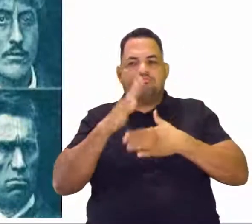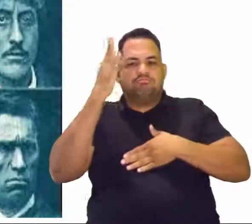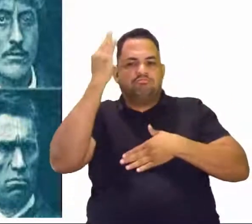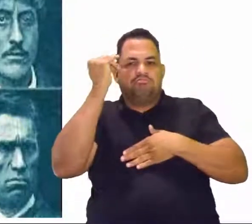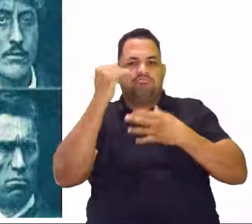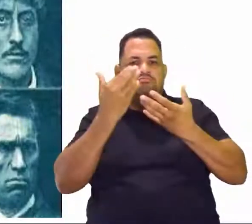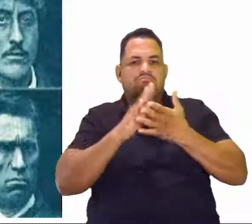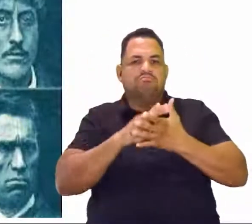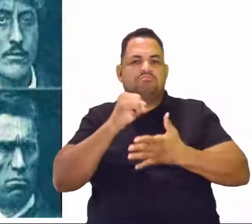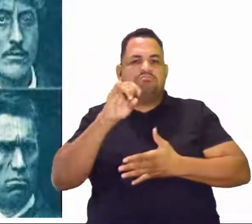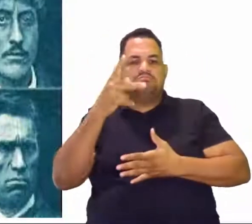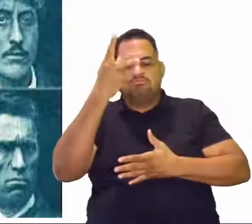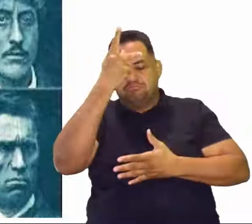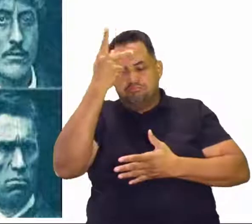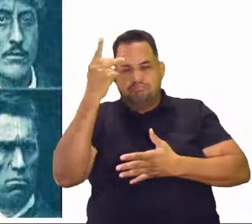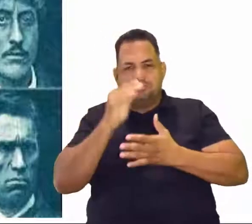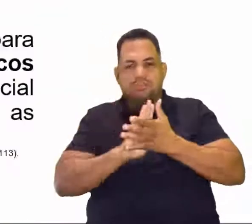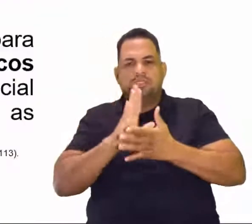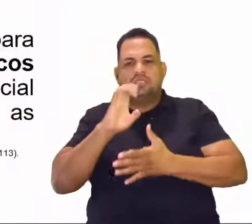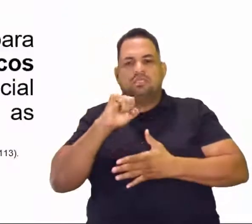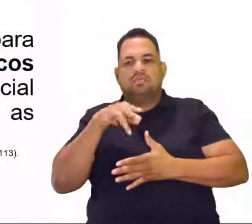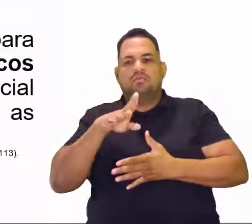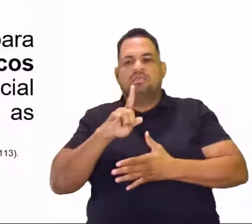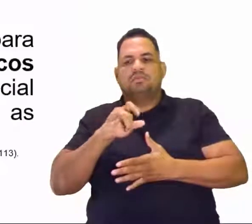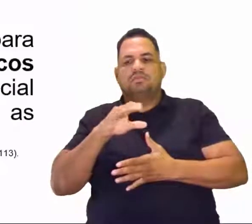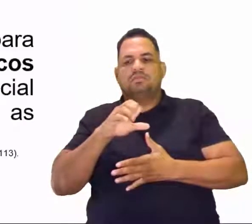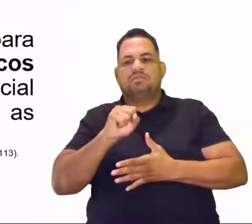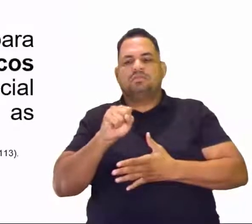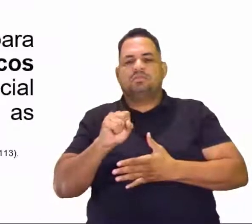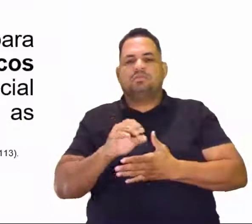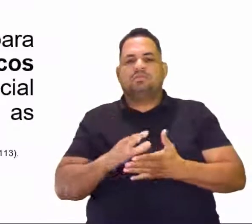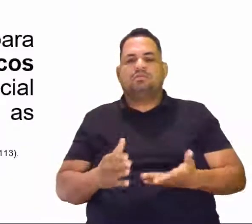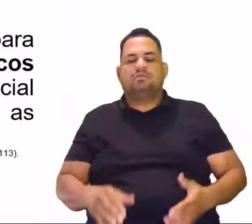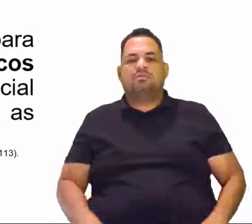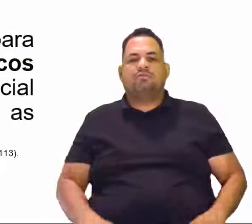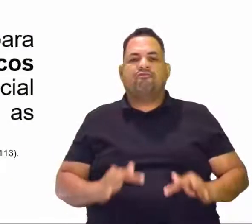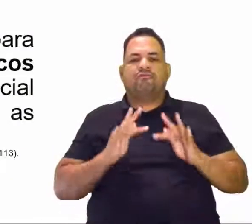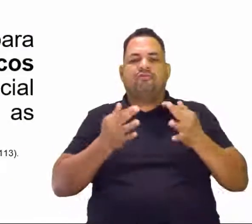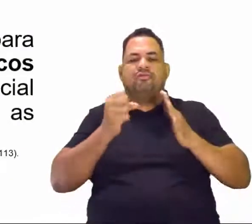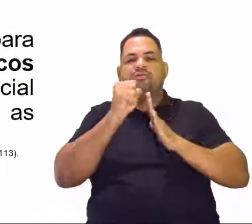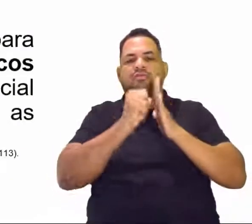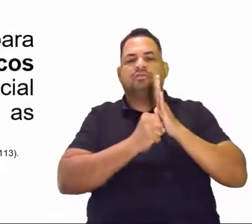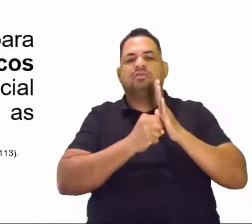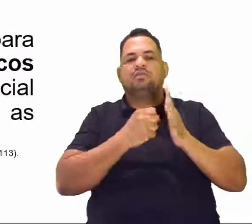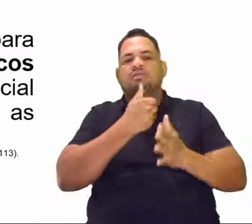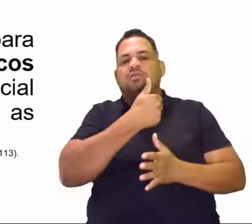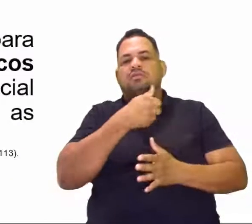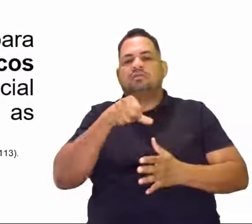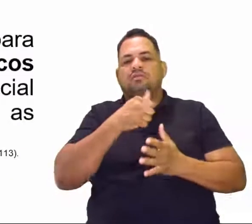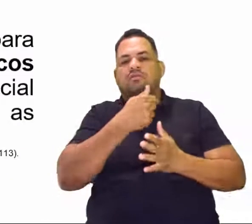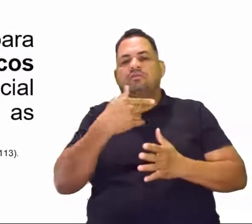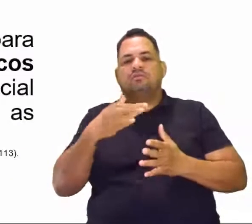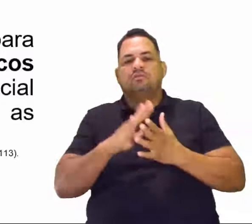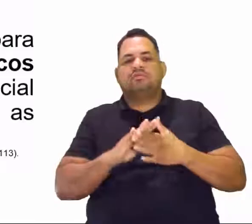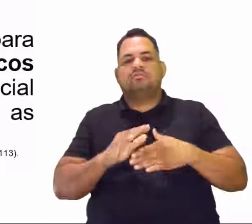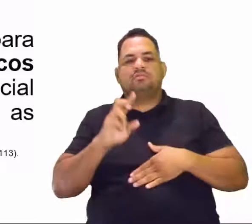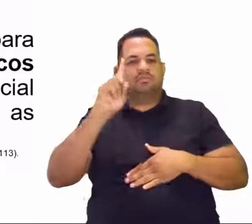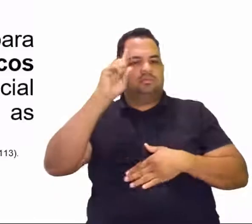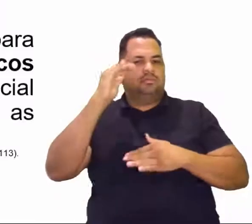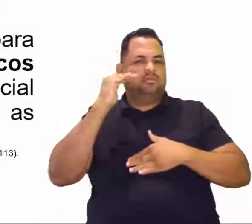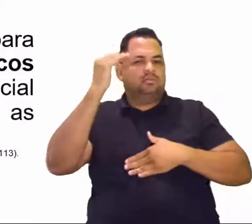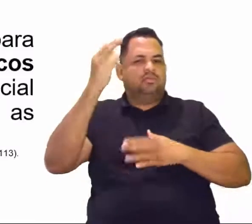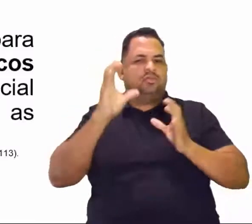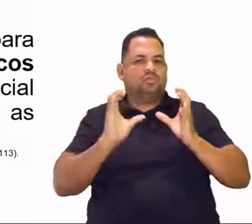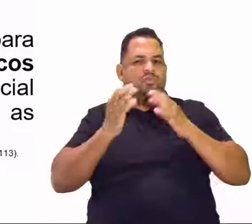saber se uma pessoa vai ser criminosa ou não então no final do século 19 e 20 a ideia de superioridade